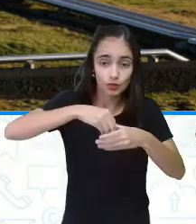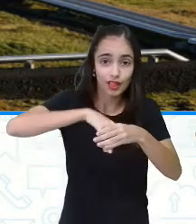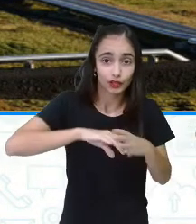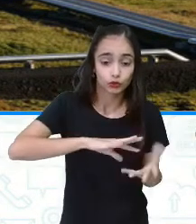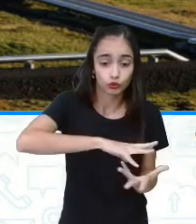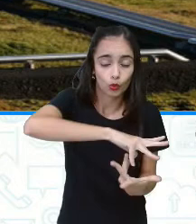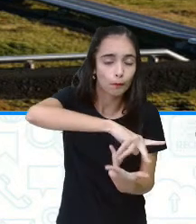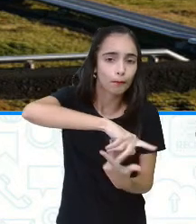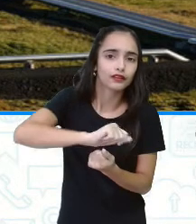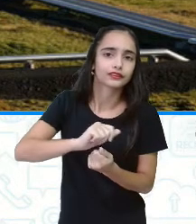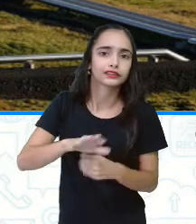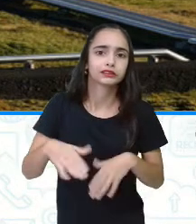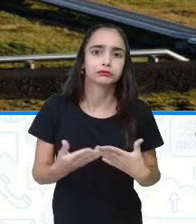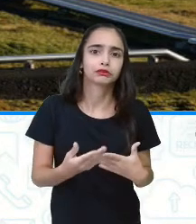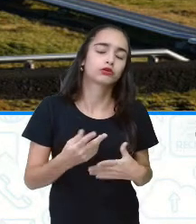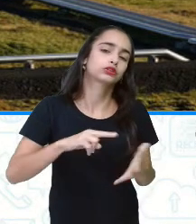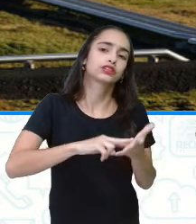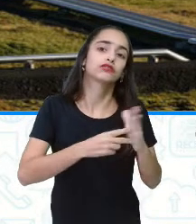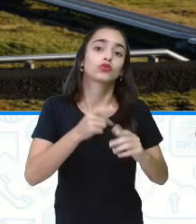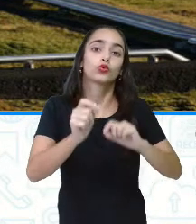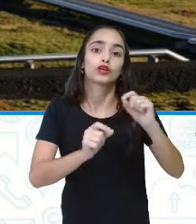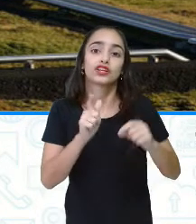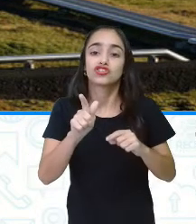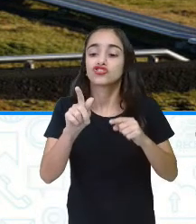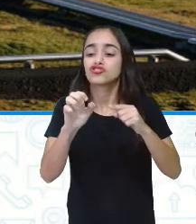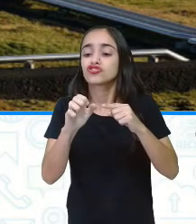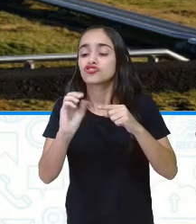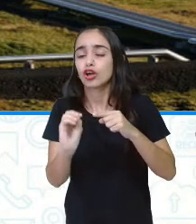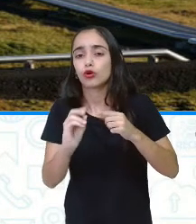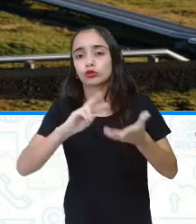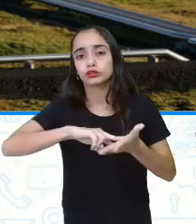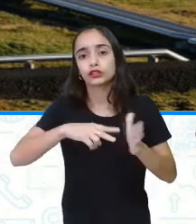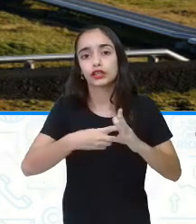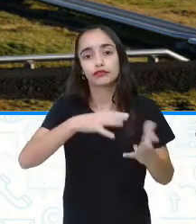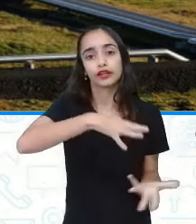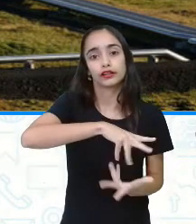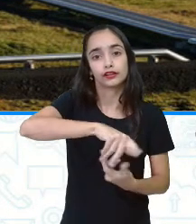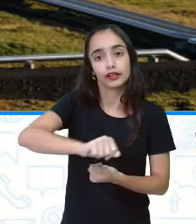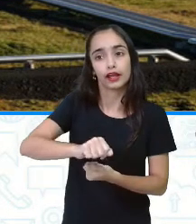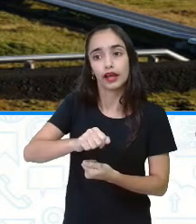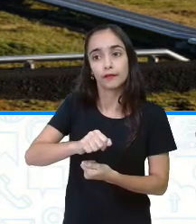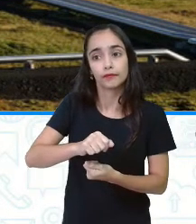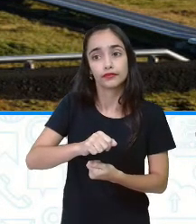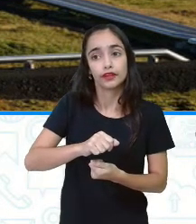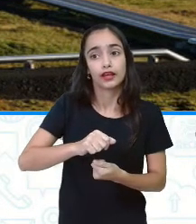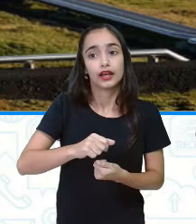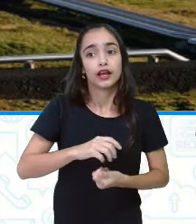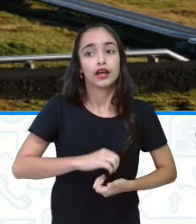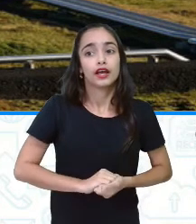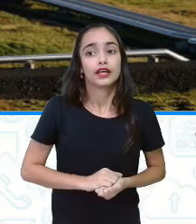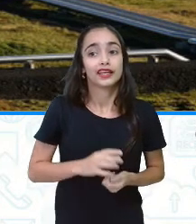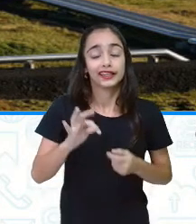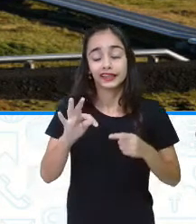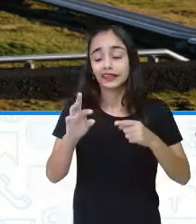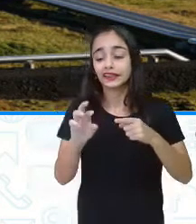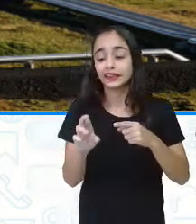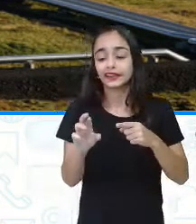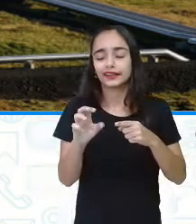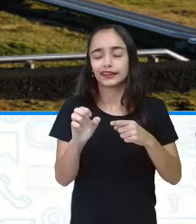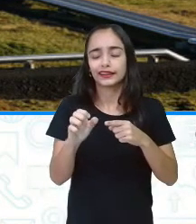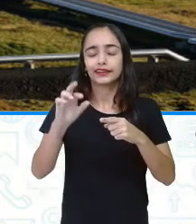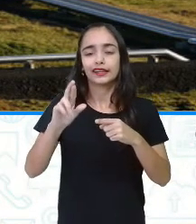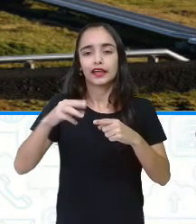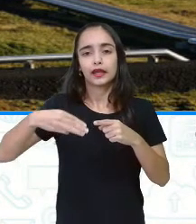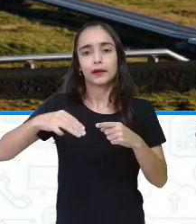Então, geo significa terra e térmica significa calor. Essa imagem não mostra muito bem não,